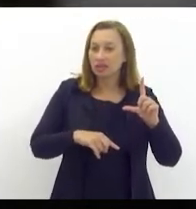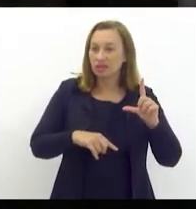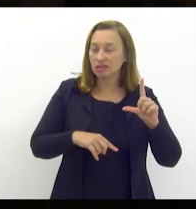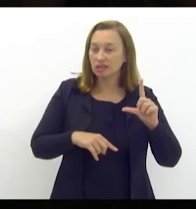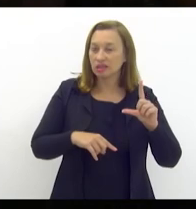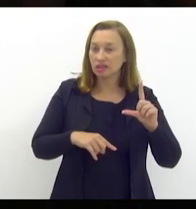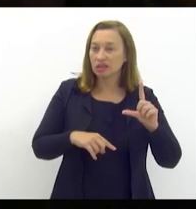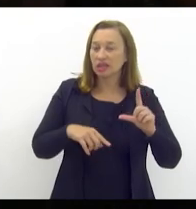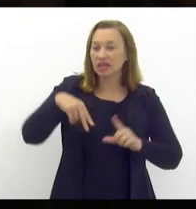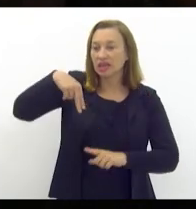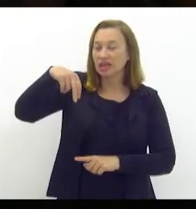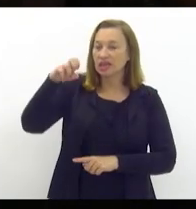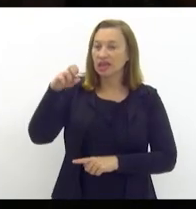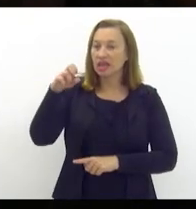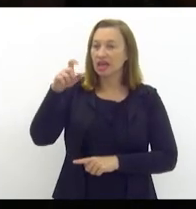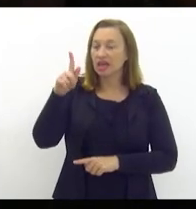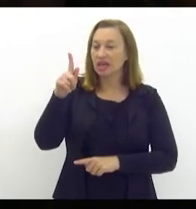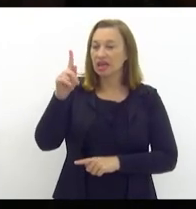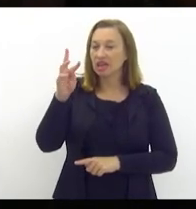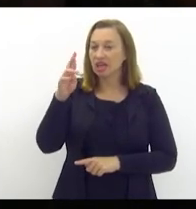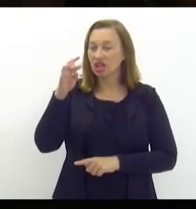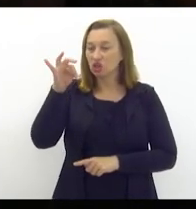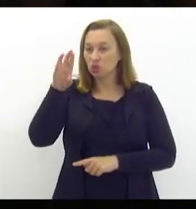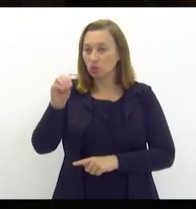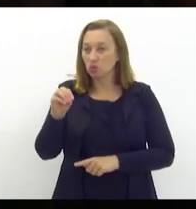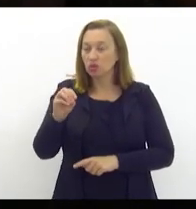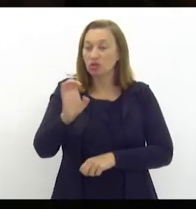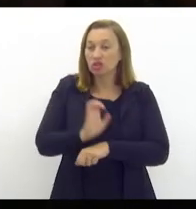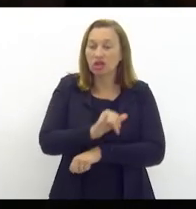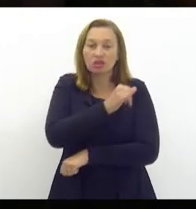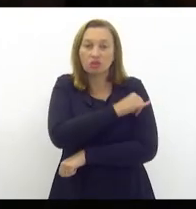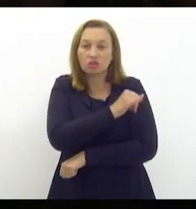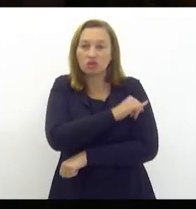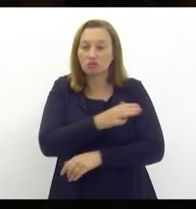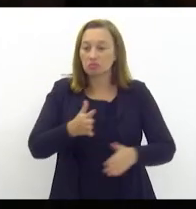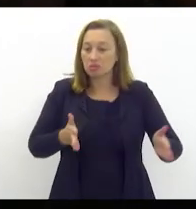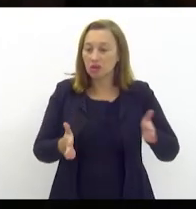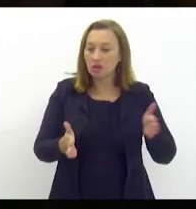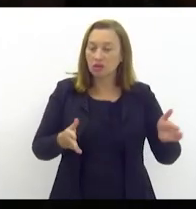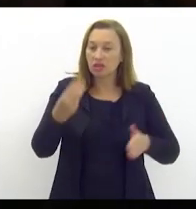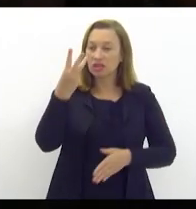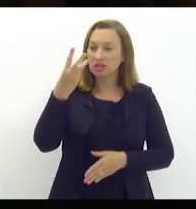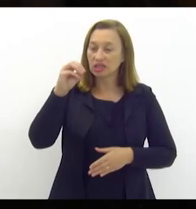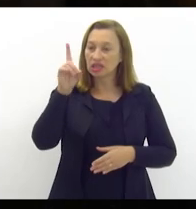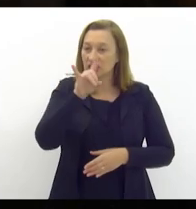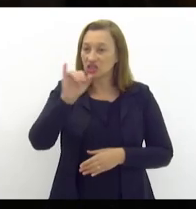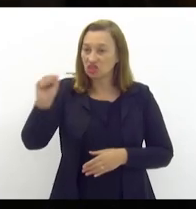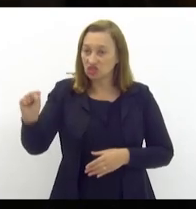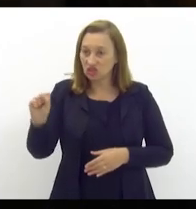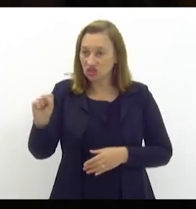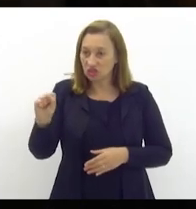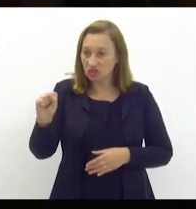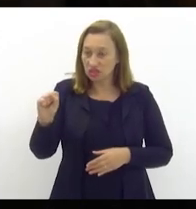de Janeiro, no prazo de 30 dias, a contar da data de publicação